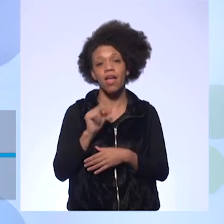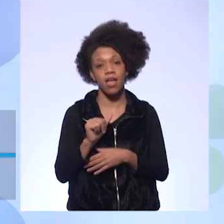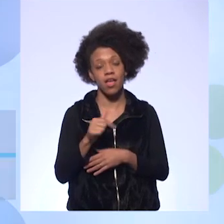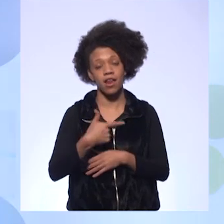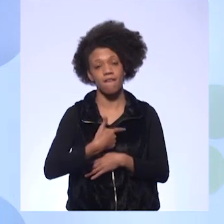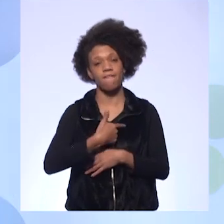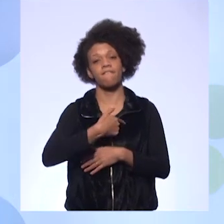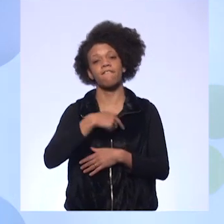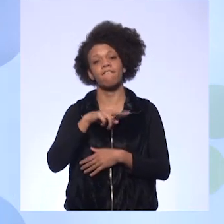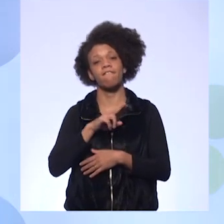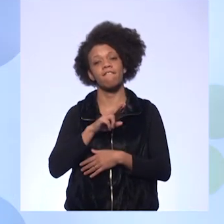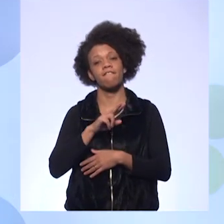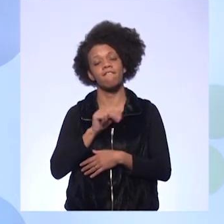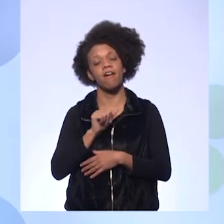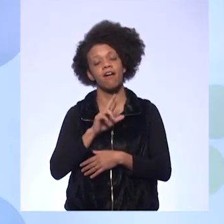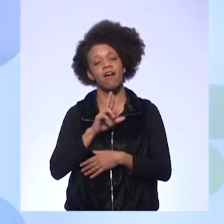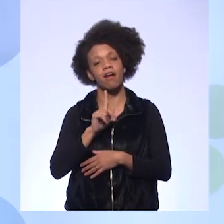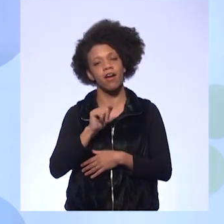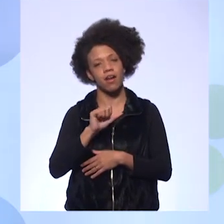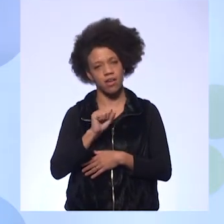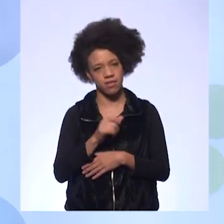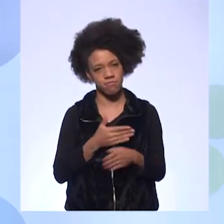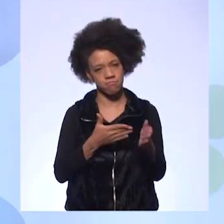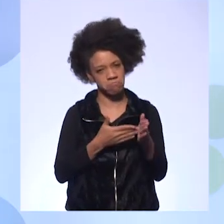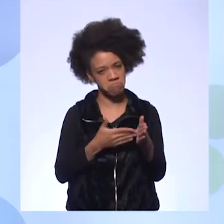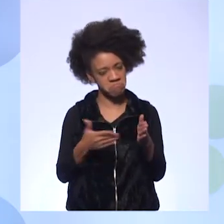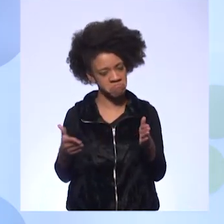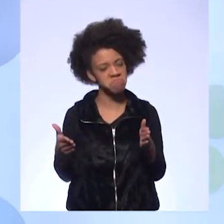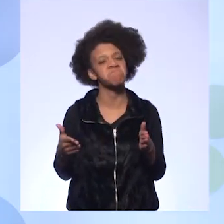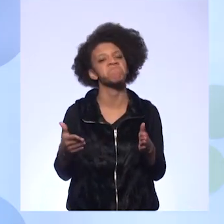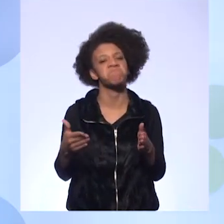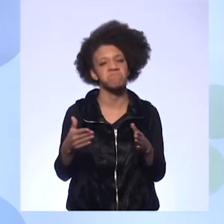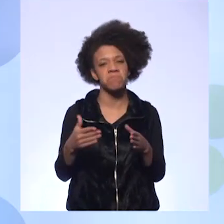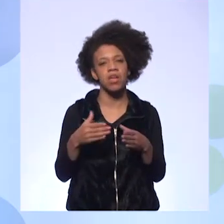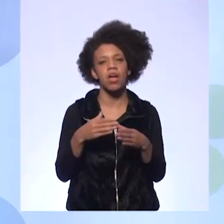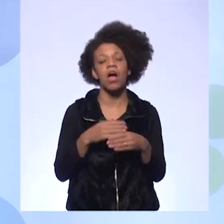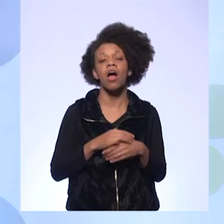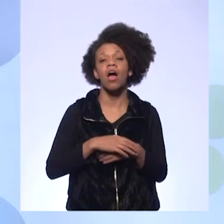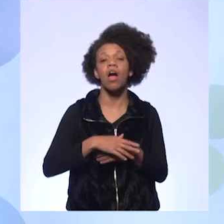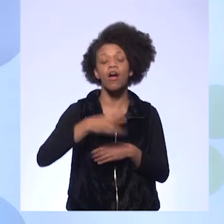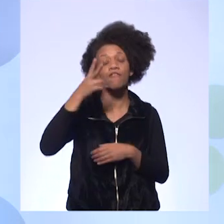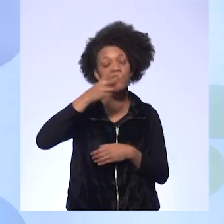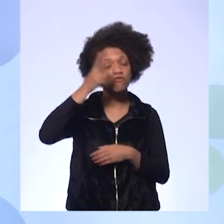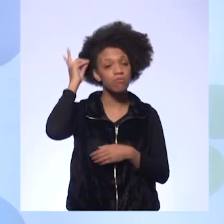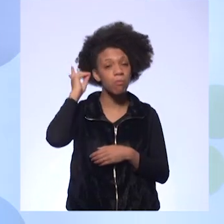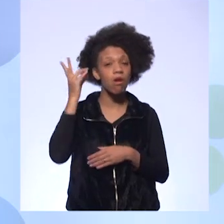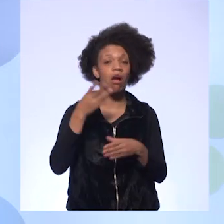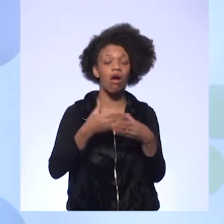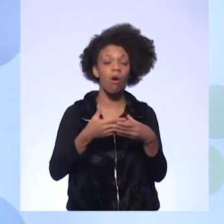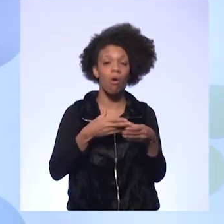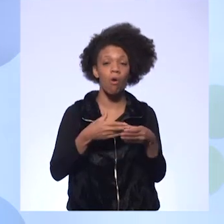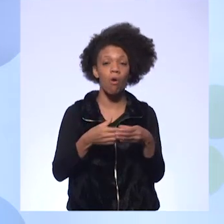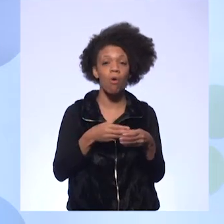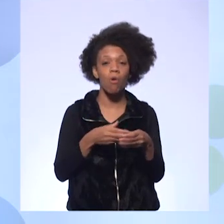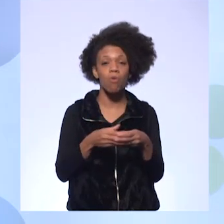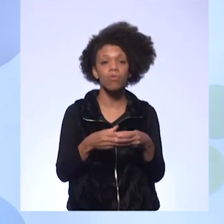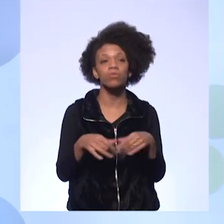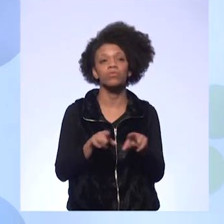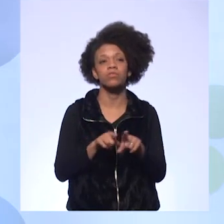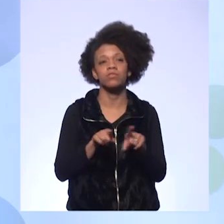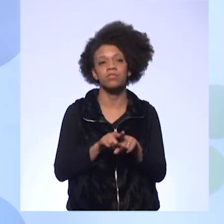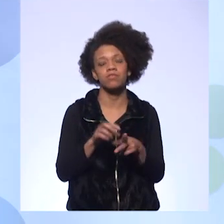Vargas, assunto muito recorrente em processos seletivos, vestibulares e também no nosso